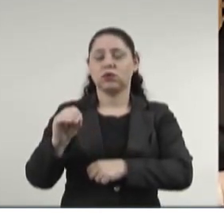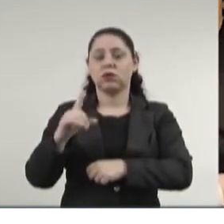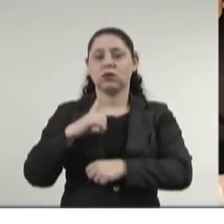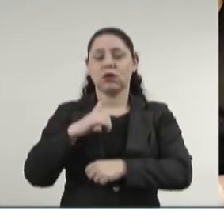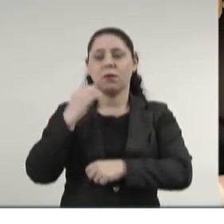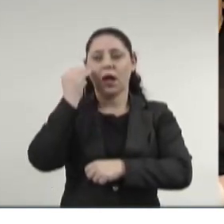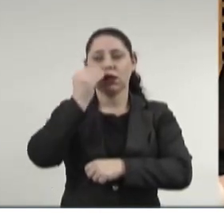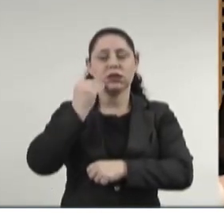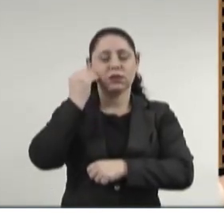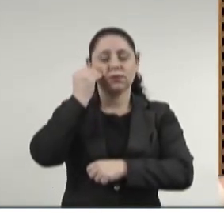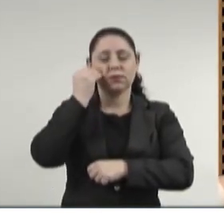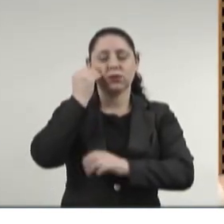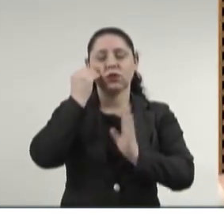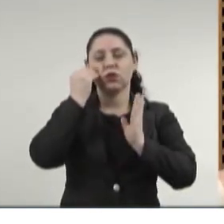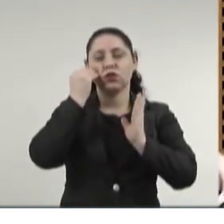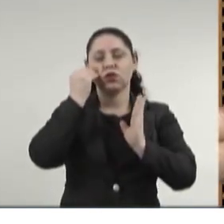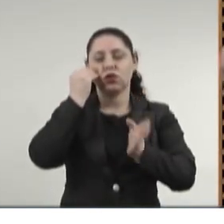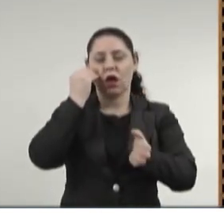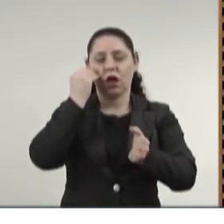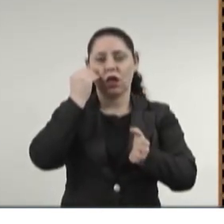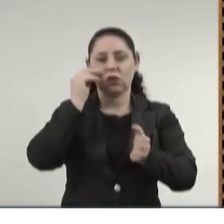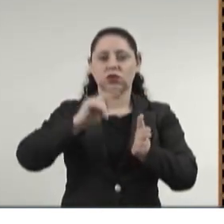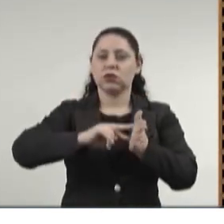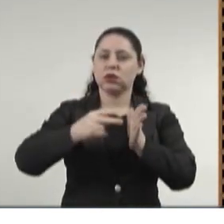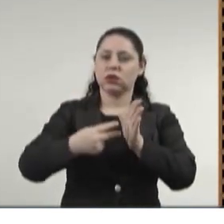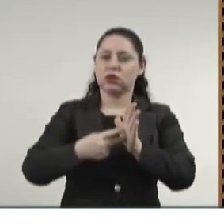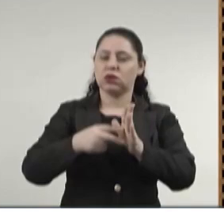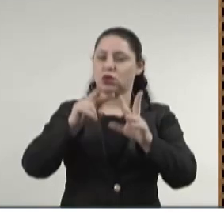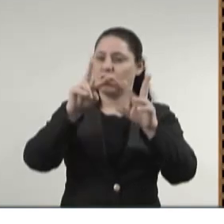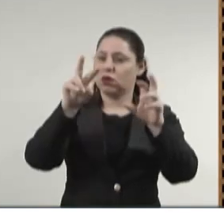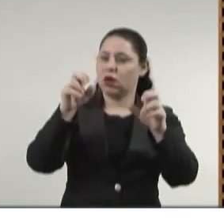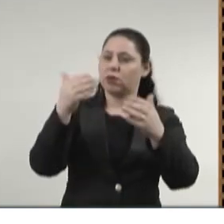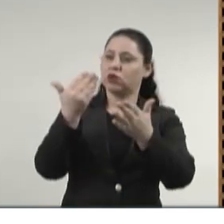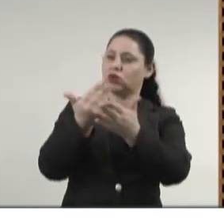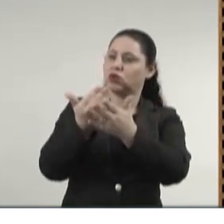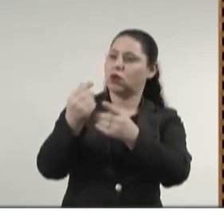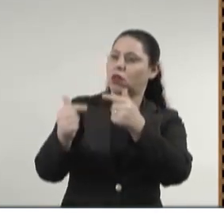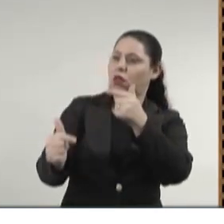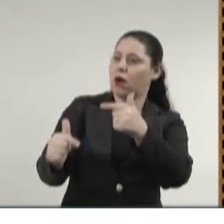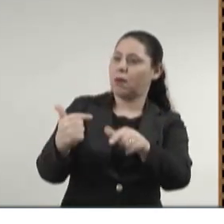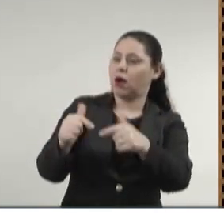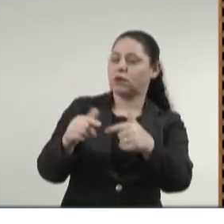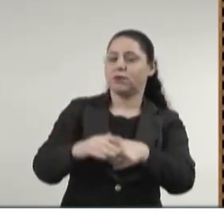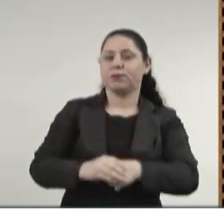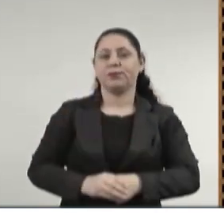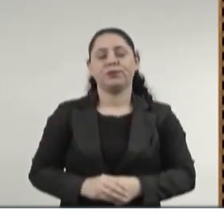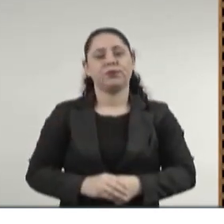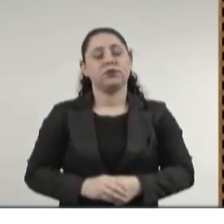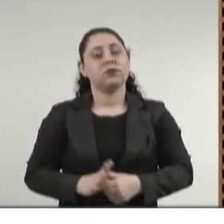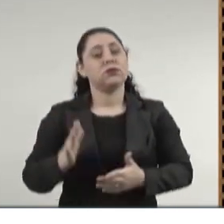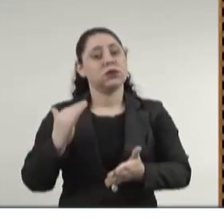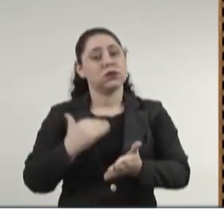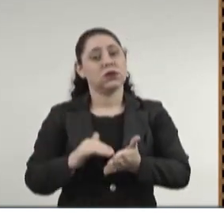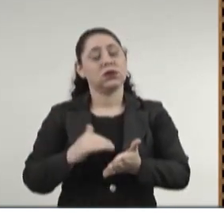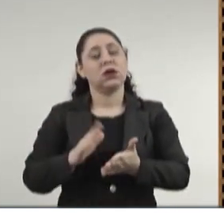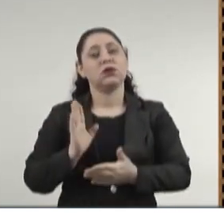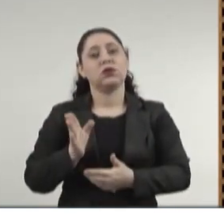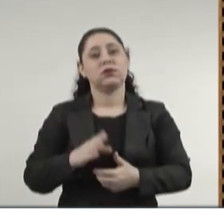uma experiência nesse sentido, e que foi